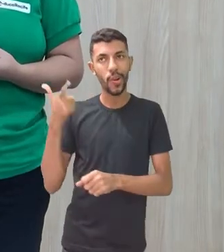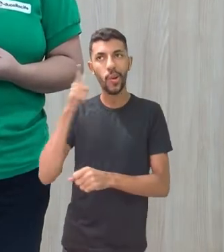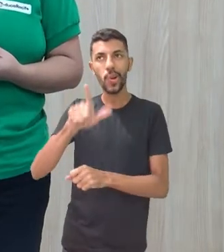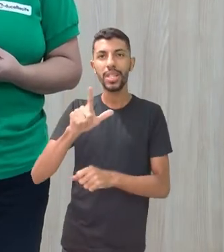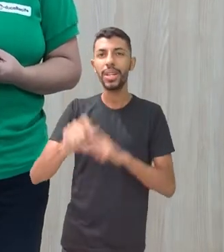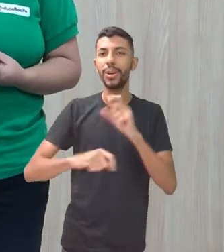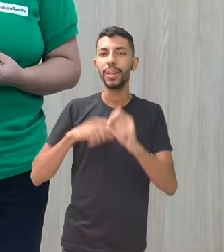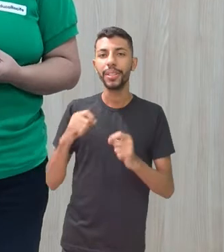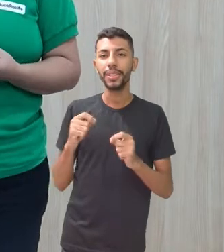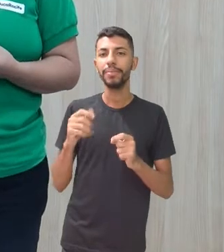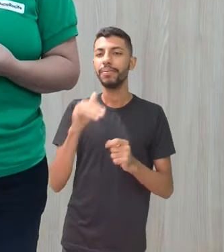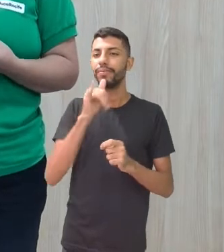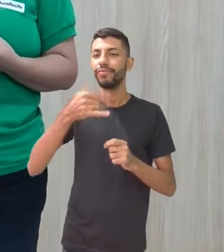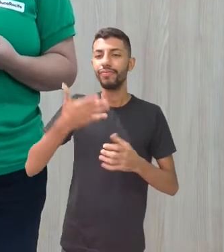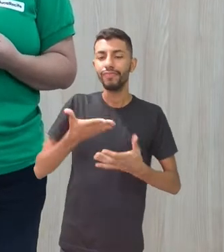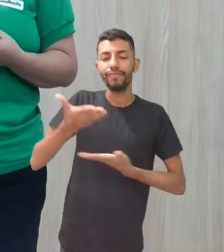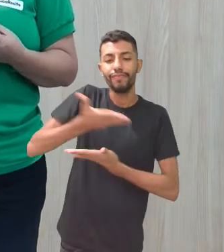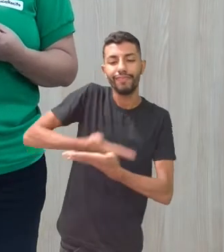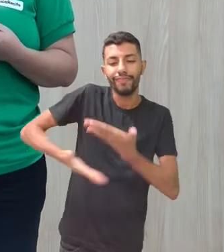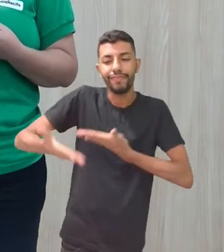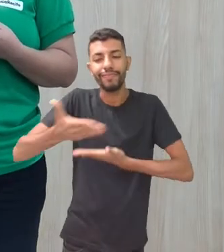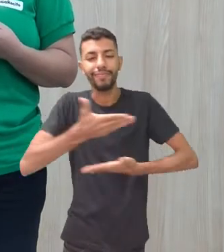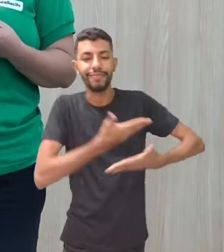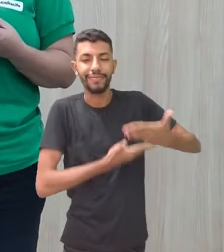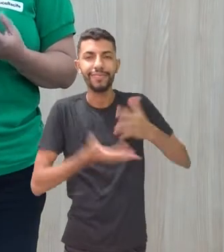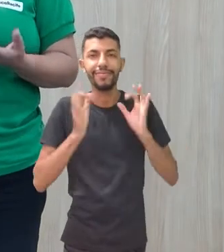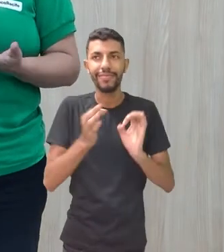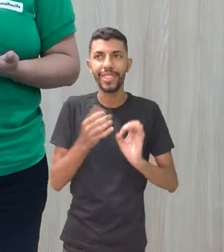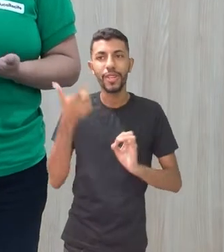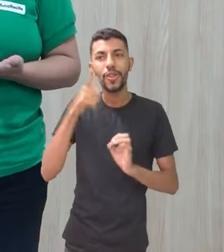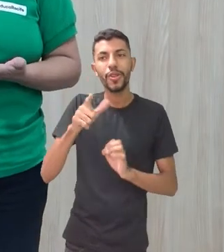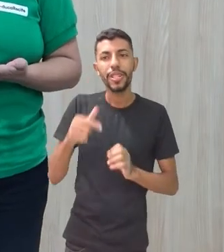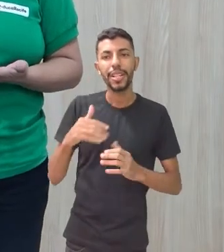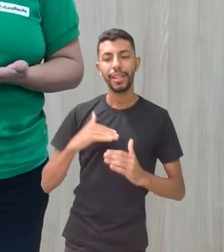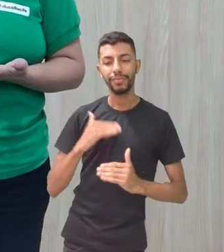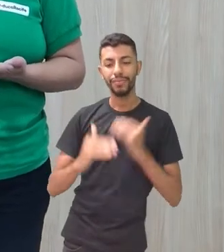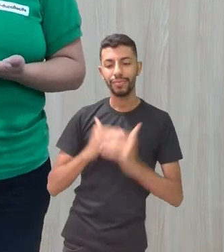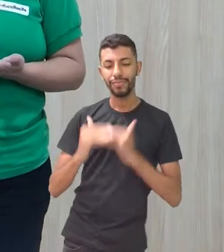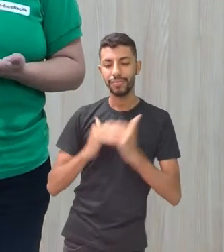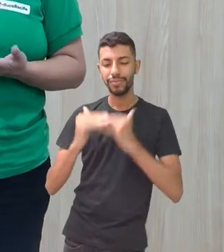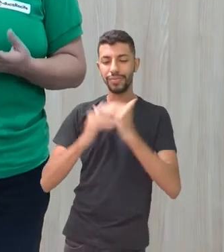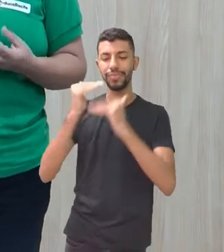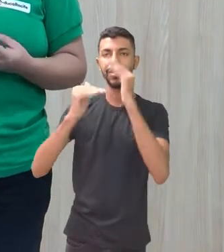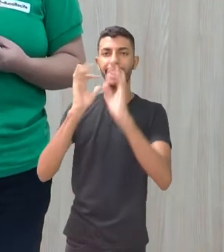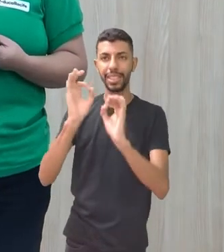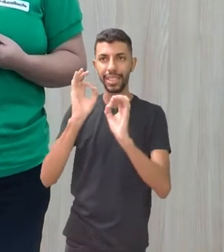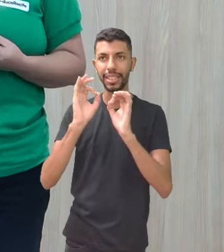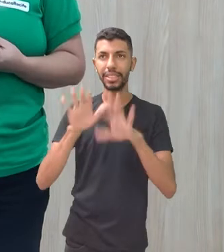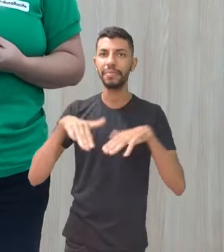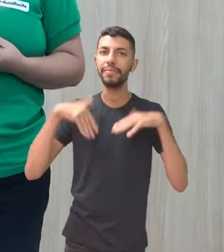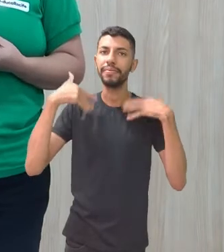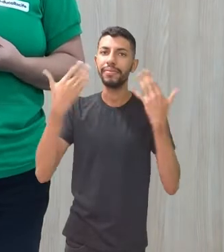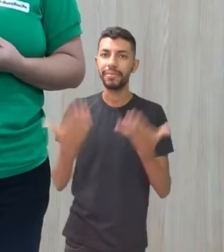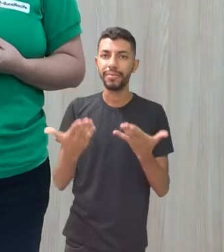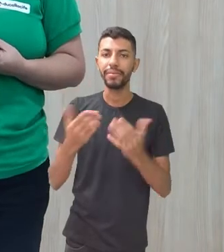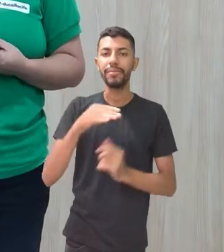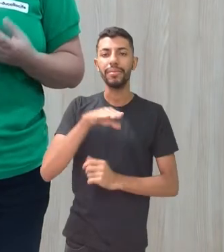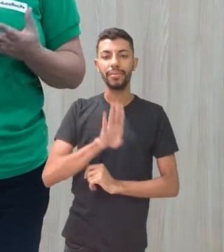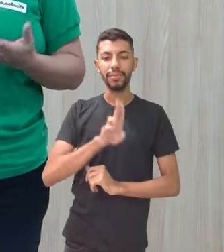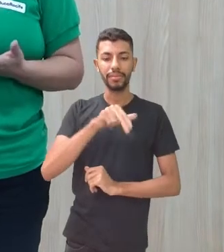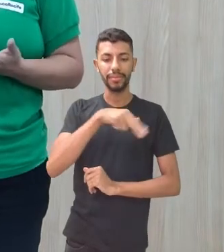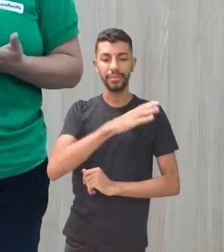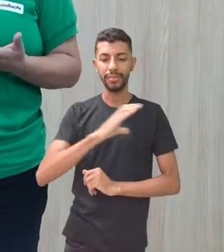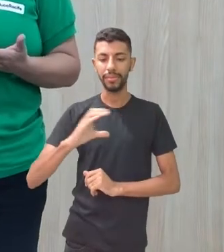se conectar com o outro, para que eles consigam ter esse desenvolvimento. Então, essa